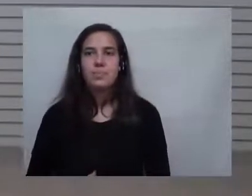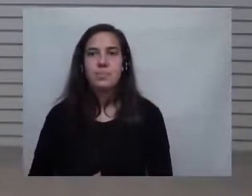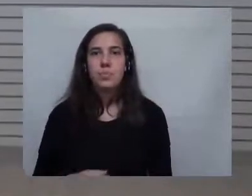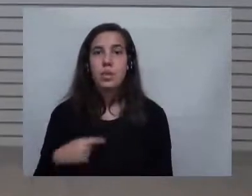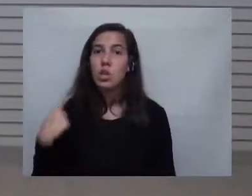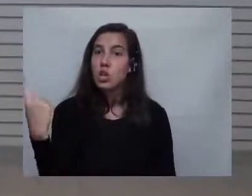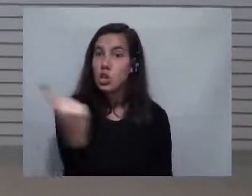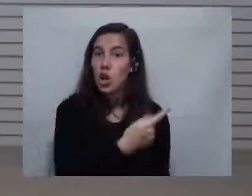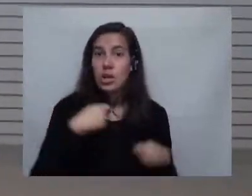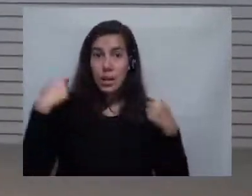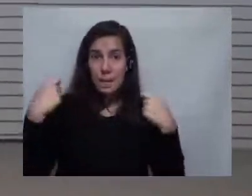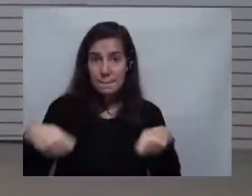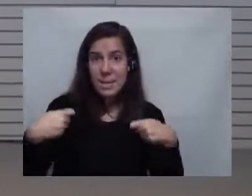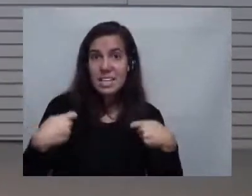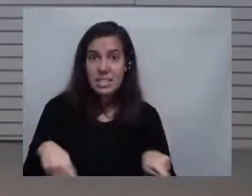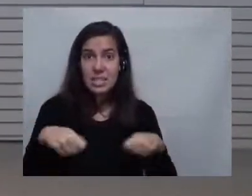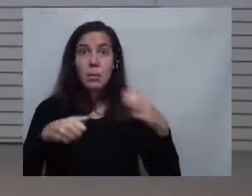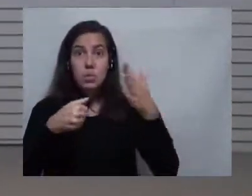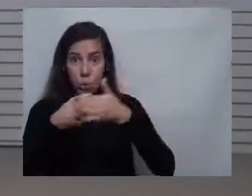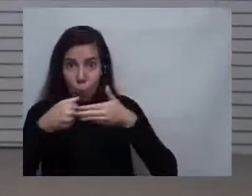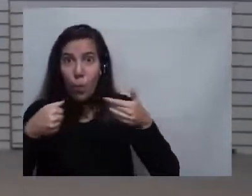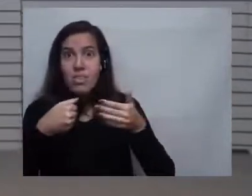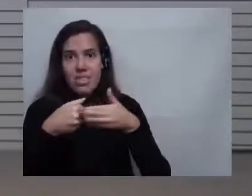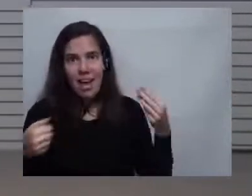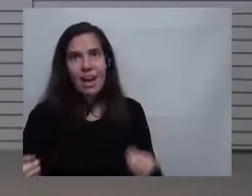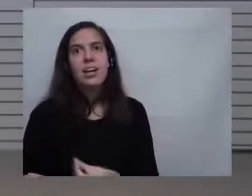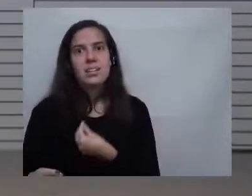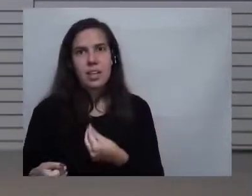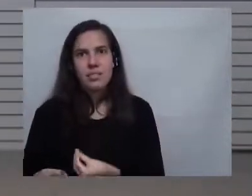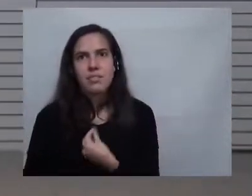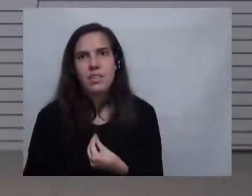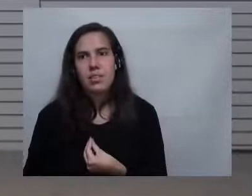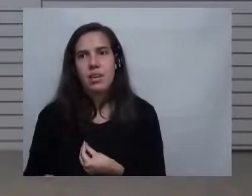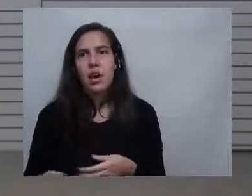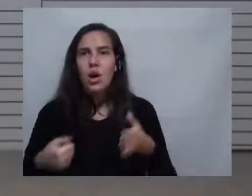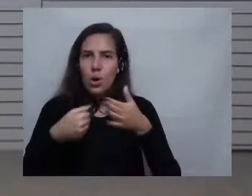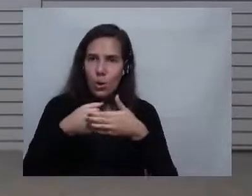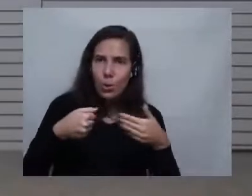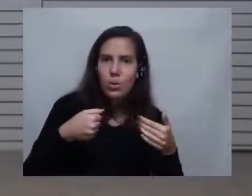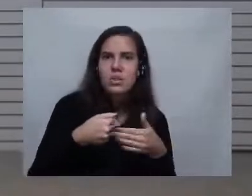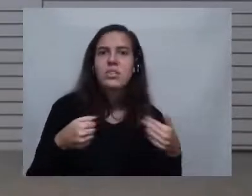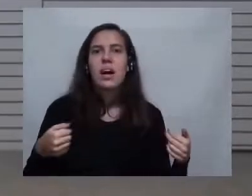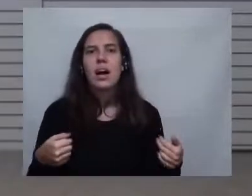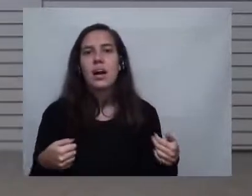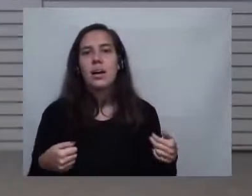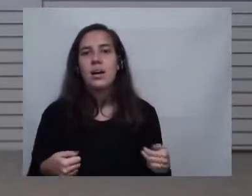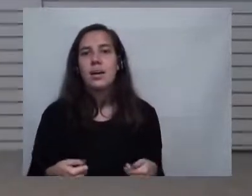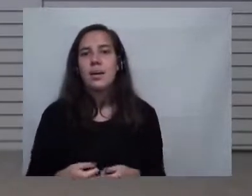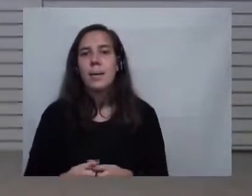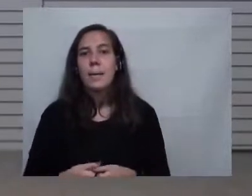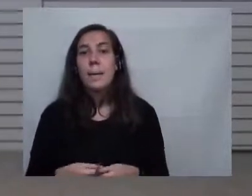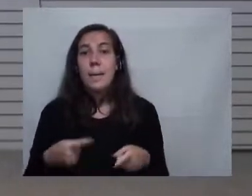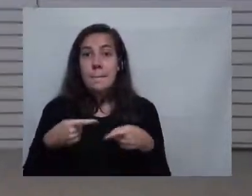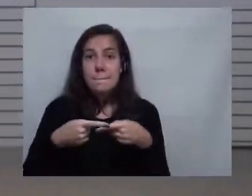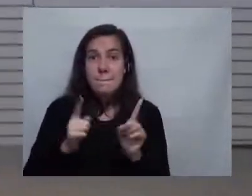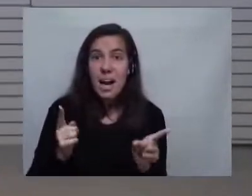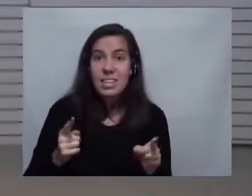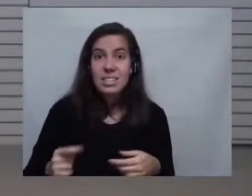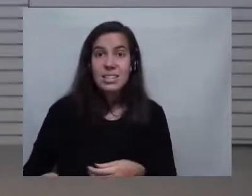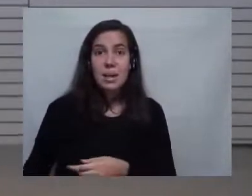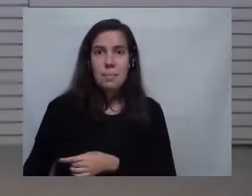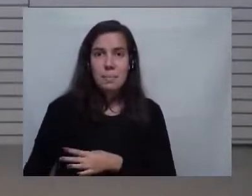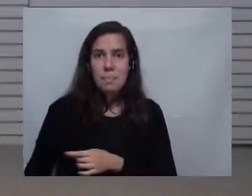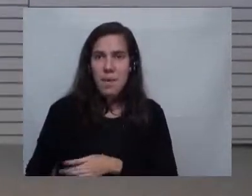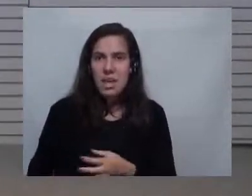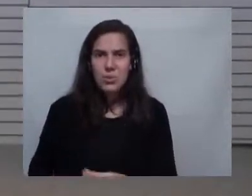e você não pensa de viver não imprudência você é tolice vivendo a imprudência mas nós não podemos viver